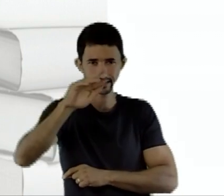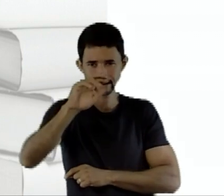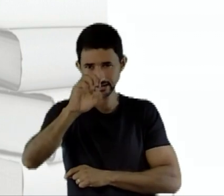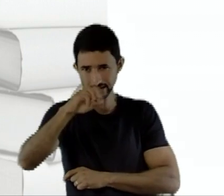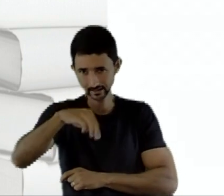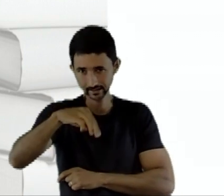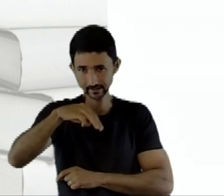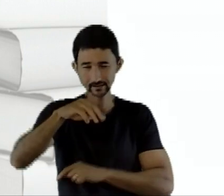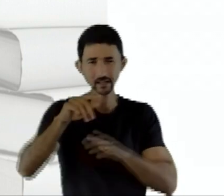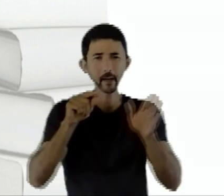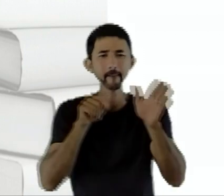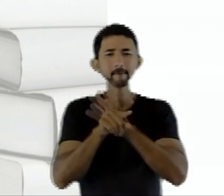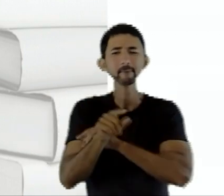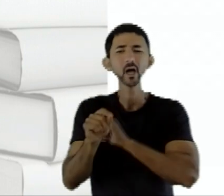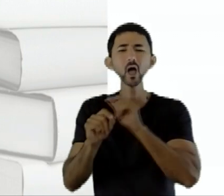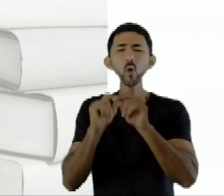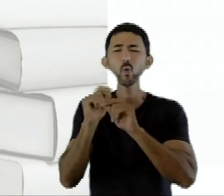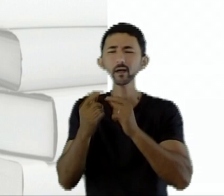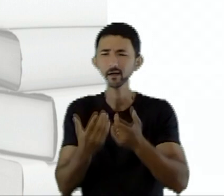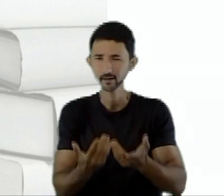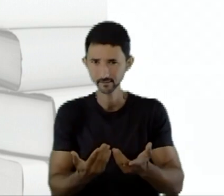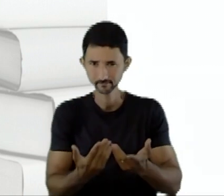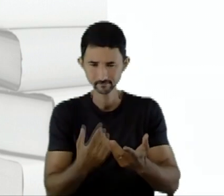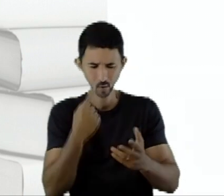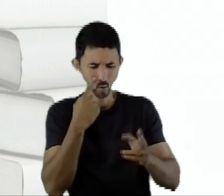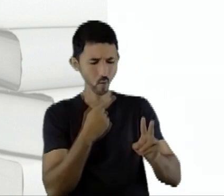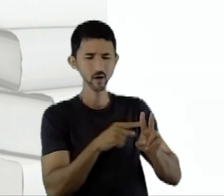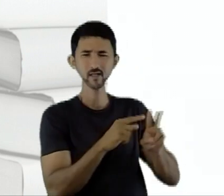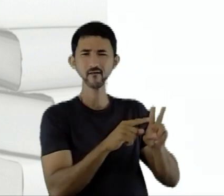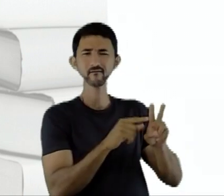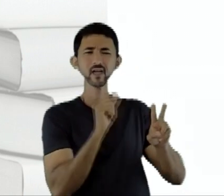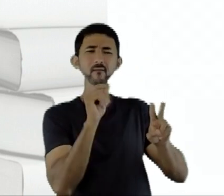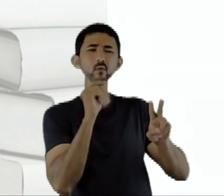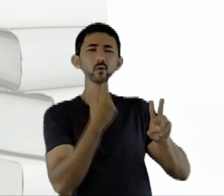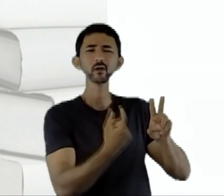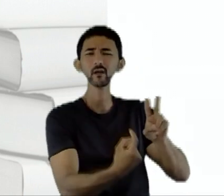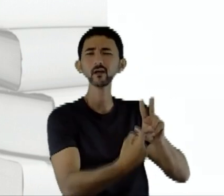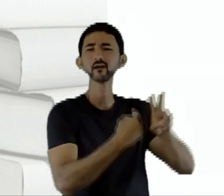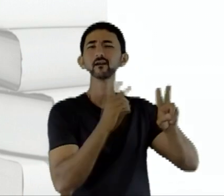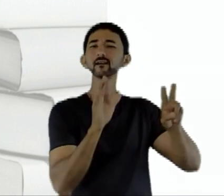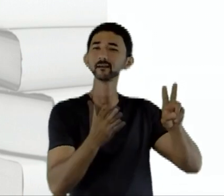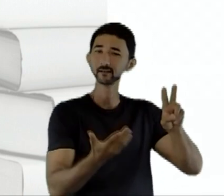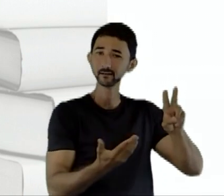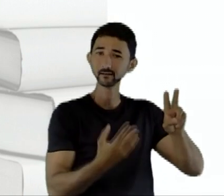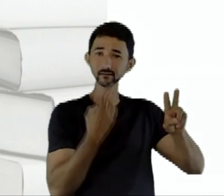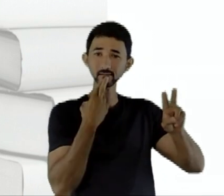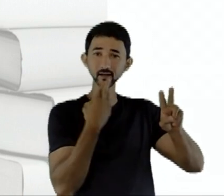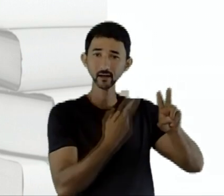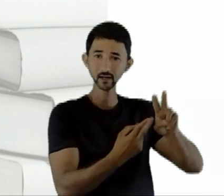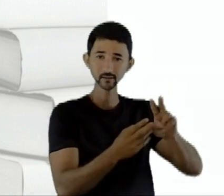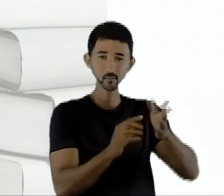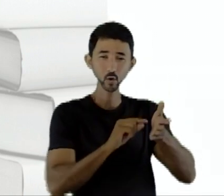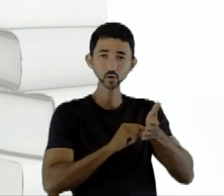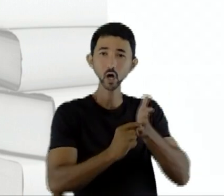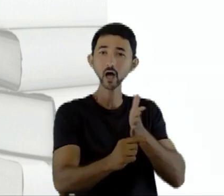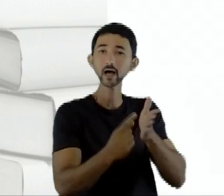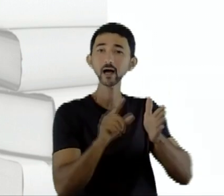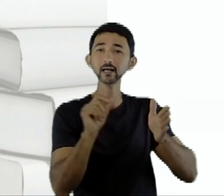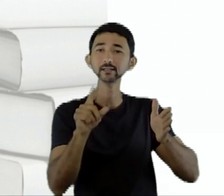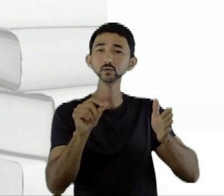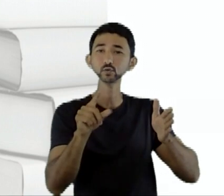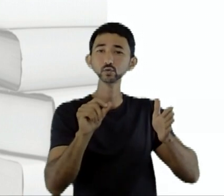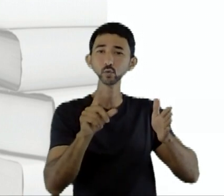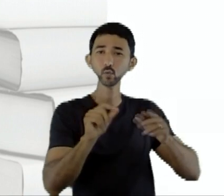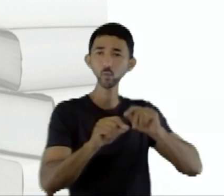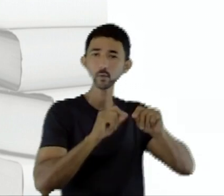questiona, questiona alguma coisa. E você olha para o verbo e diz assim, mas questionar o quê? A resposta está em azul aqui para você.